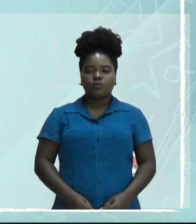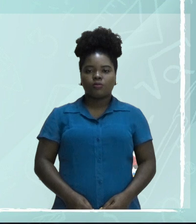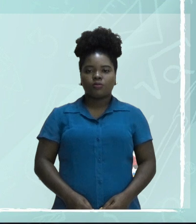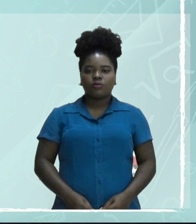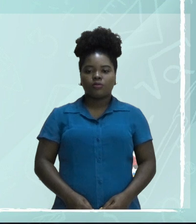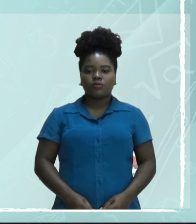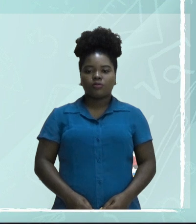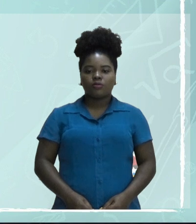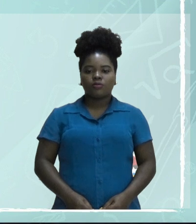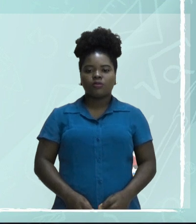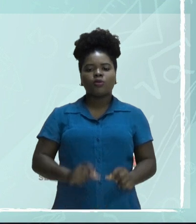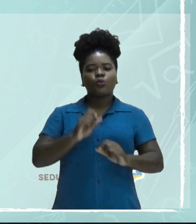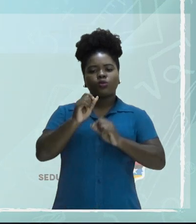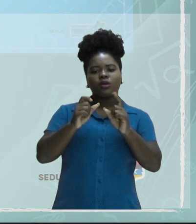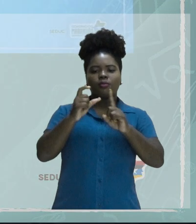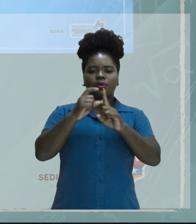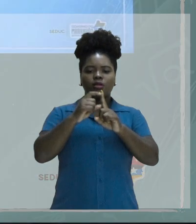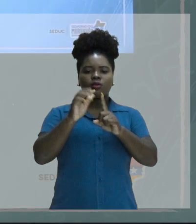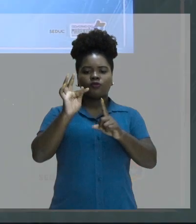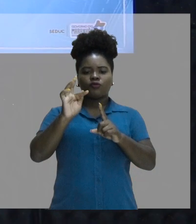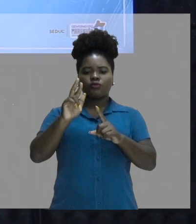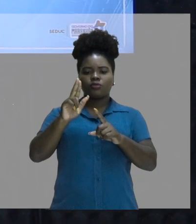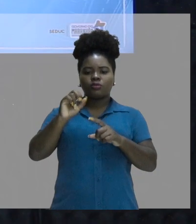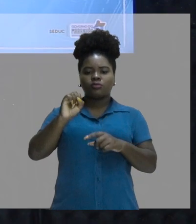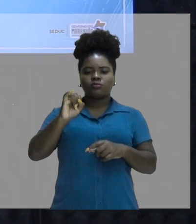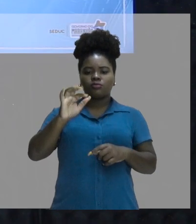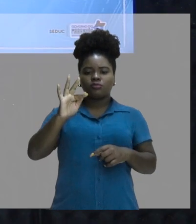mononucleadas. Professor, o que é fusiforme? São essas células que têm